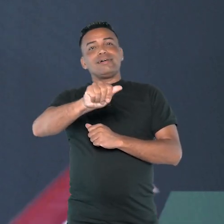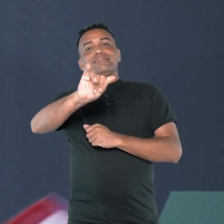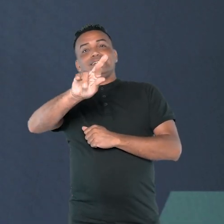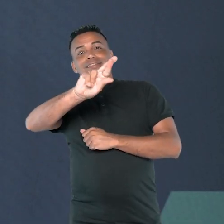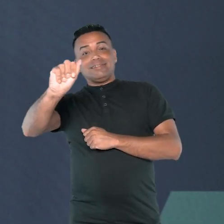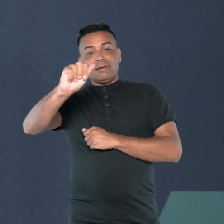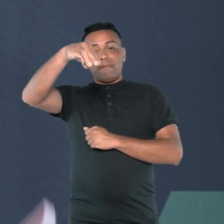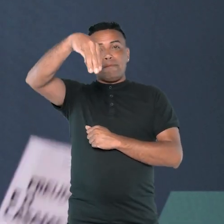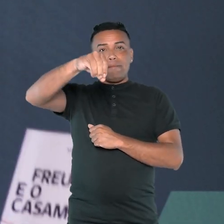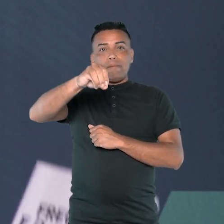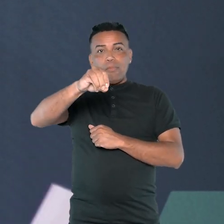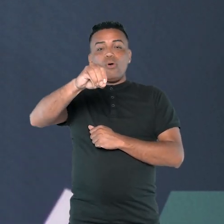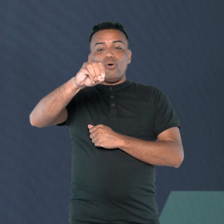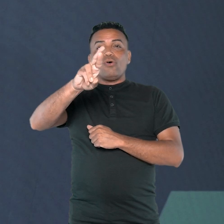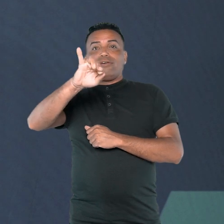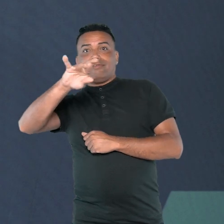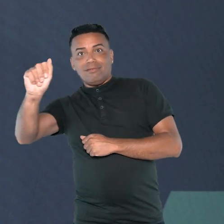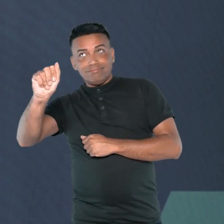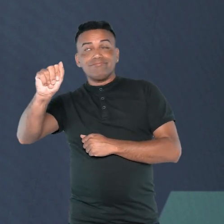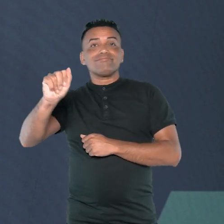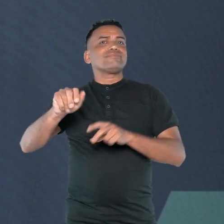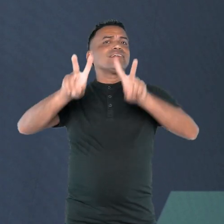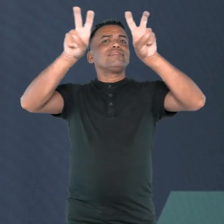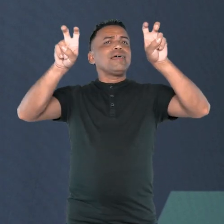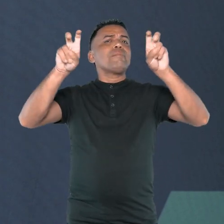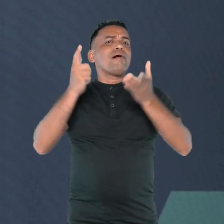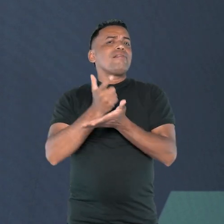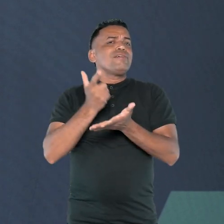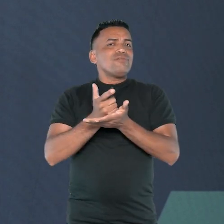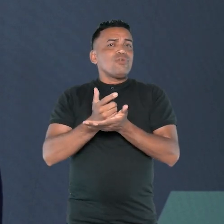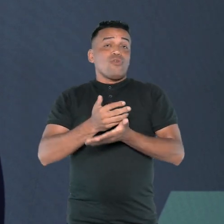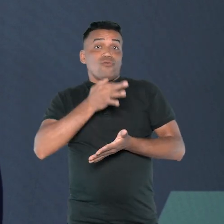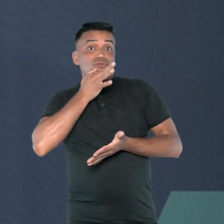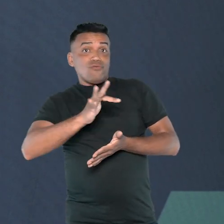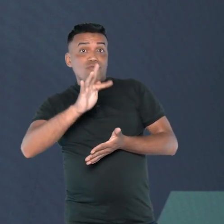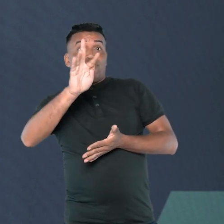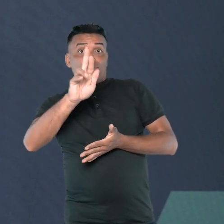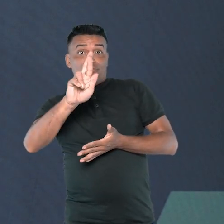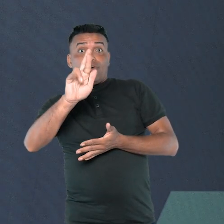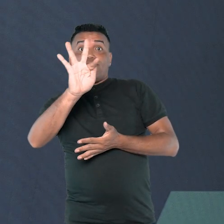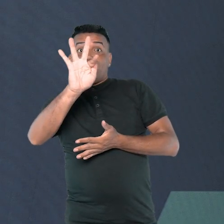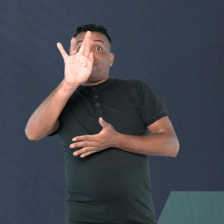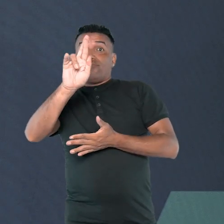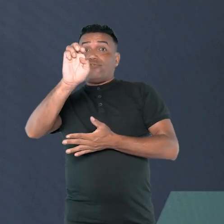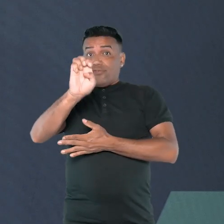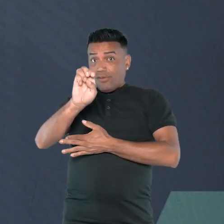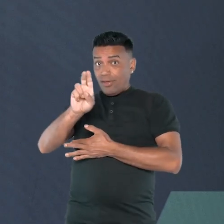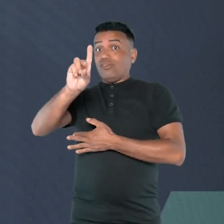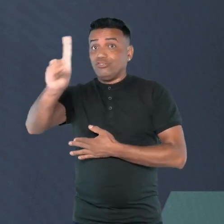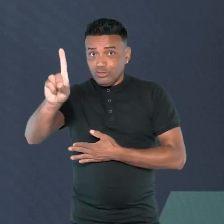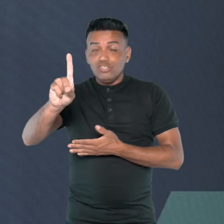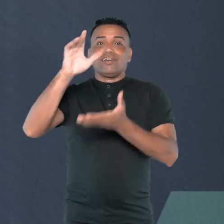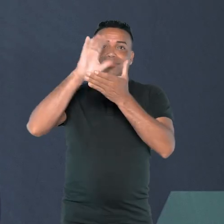para falar sobre Freud e o casamento. Eu vou tentar segurar o tempo no máximo aqui para que a gente